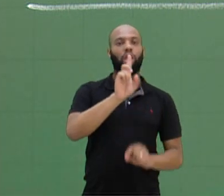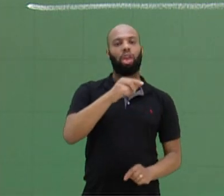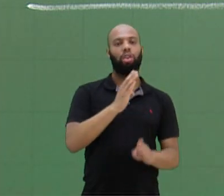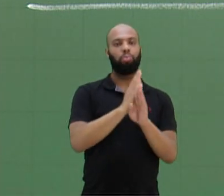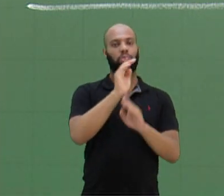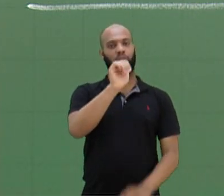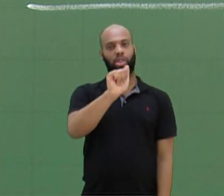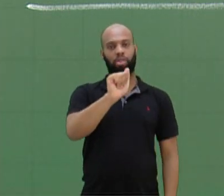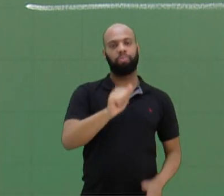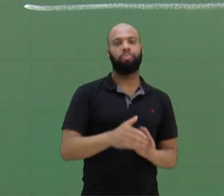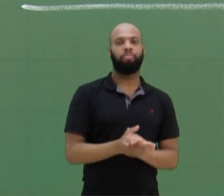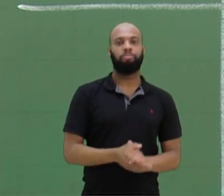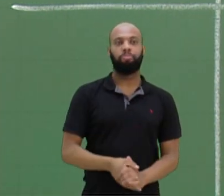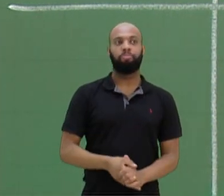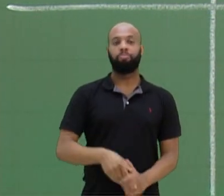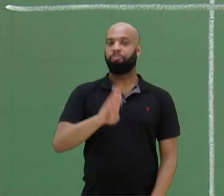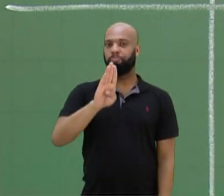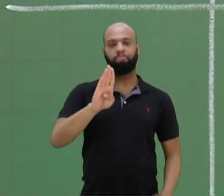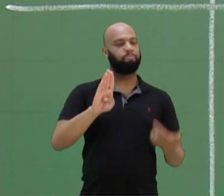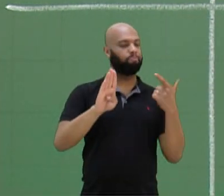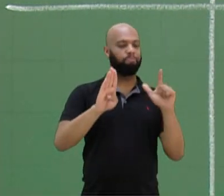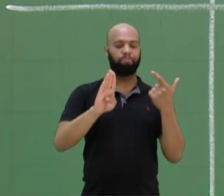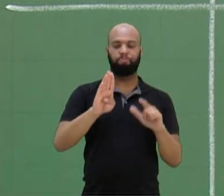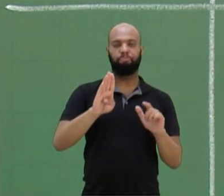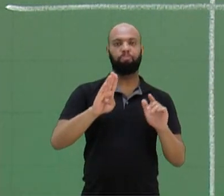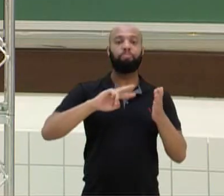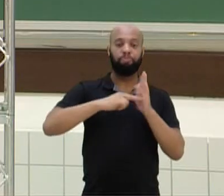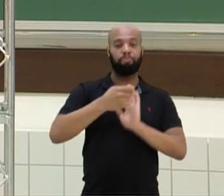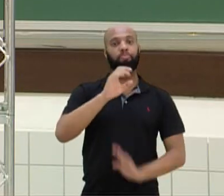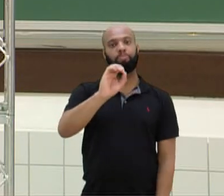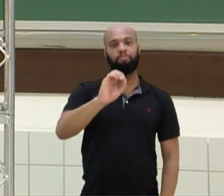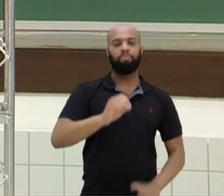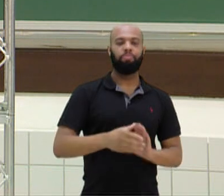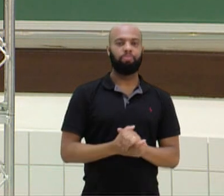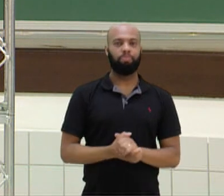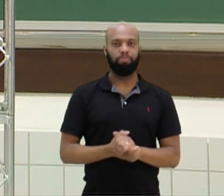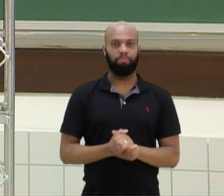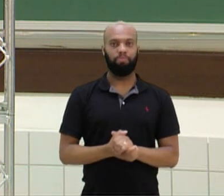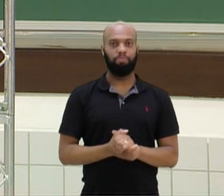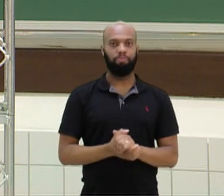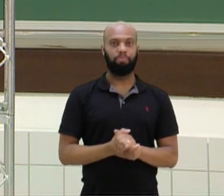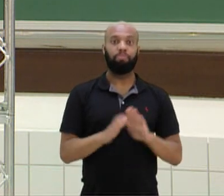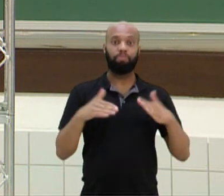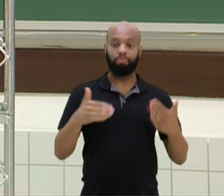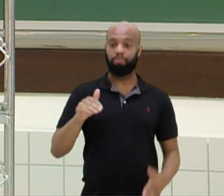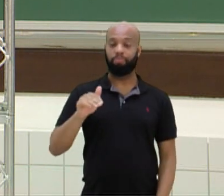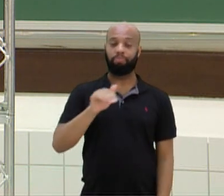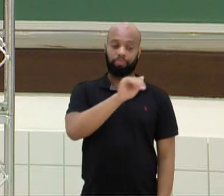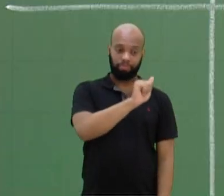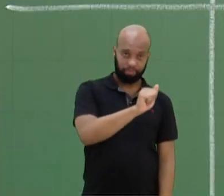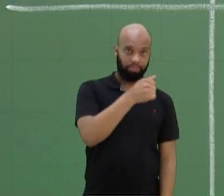Voltamos, vamos corrigir a função, né, o gráfico da função 2x² menos 8 no